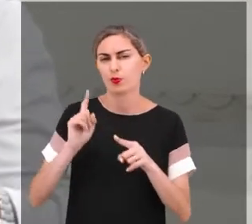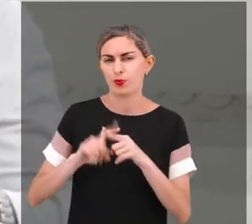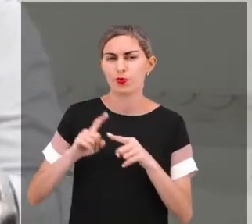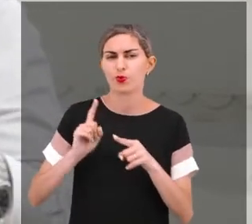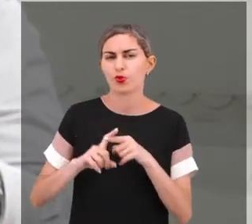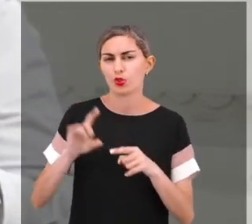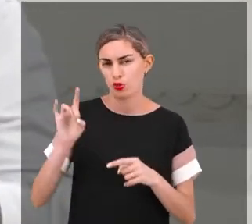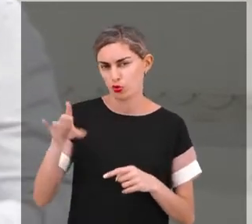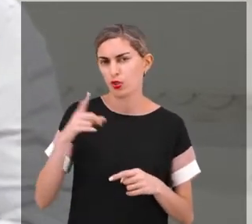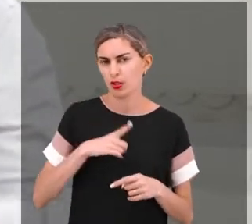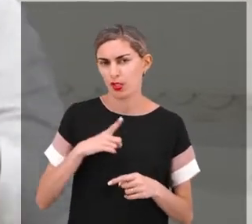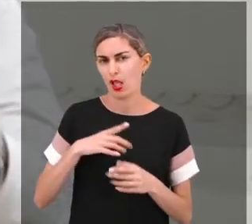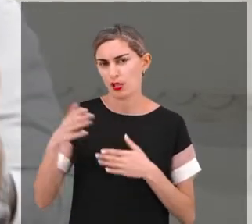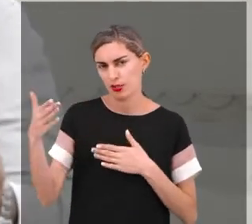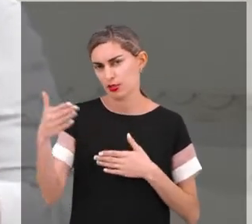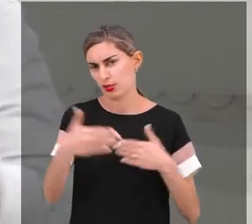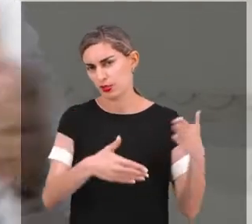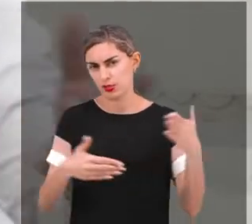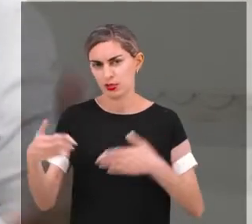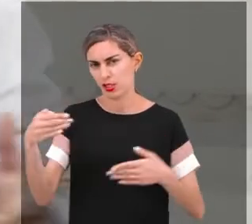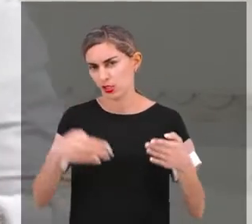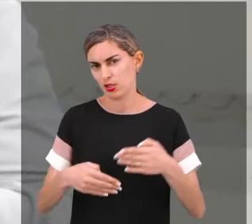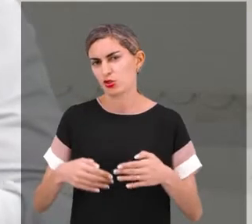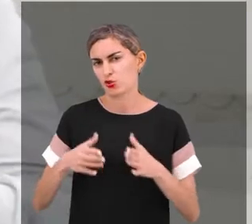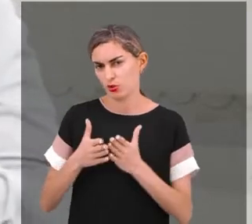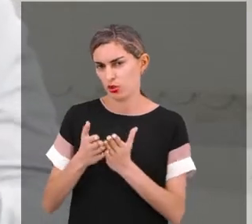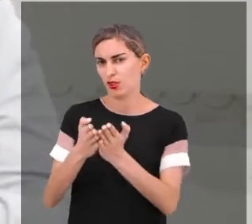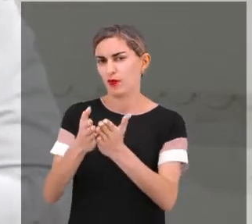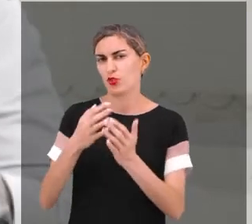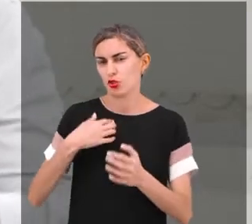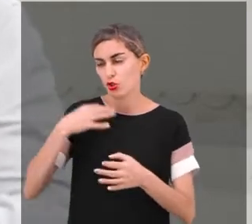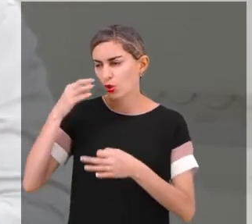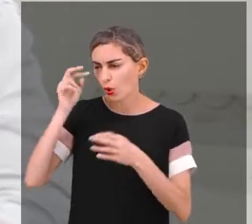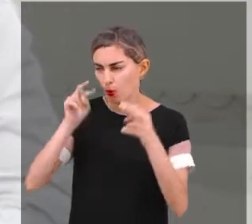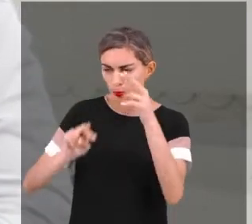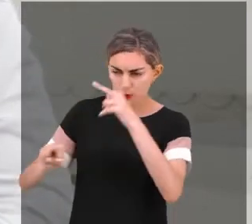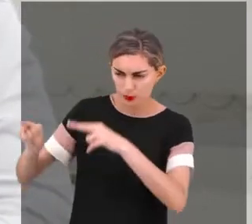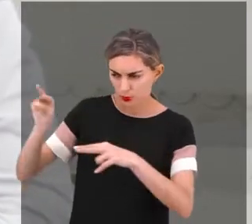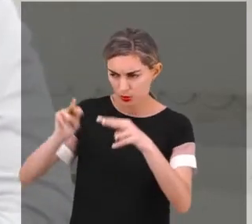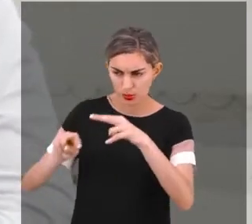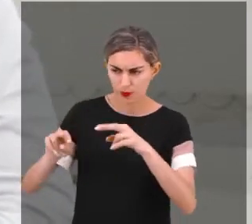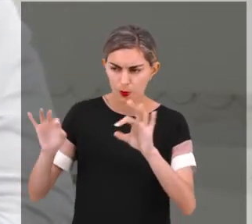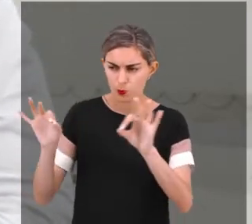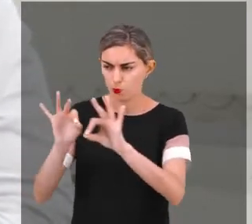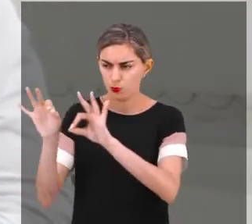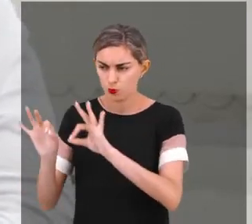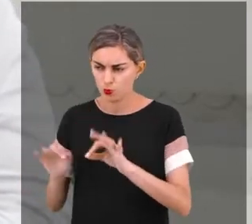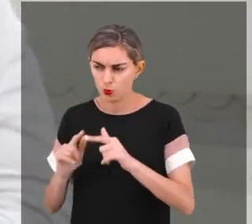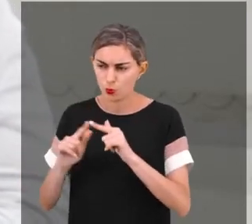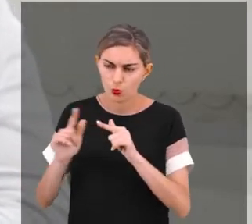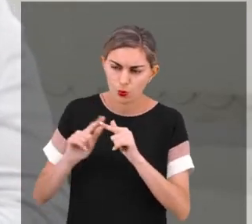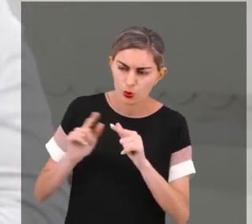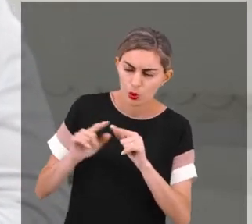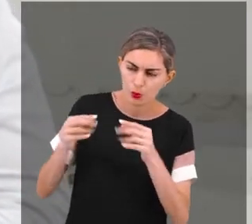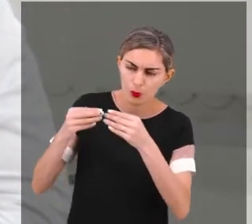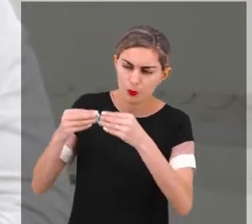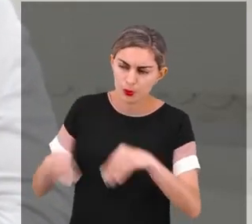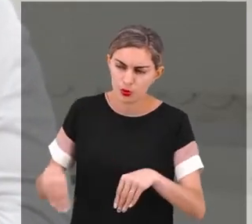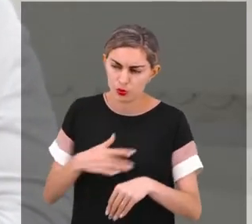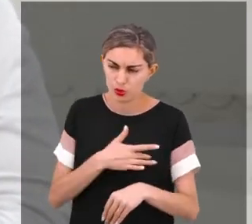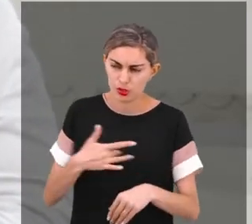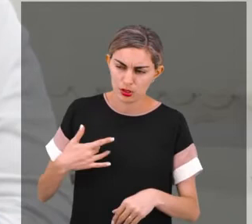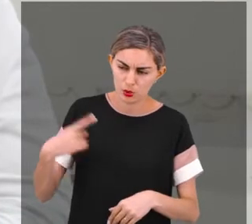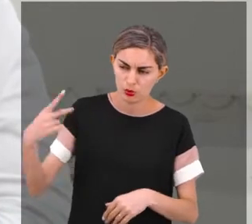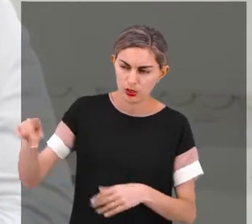aí eles só tinham acesso ao navio quando a gente observava que não havia nenhum problema que viesse a